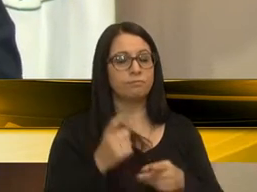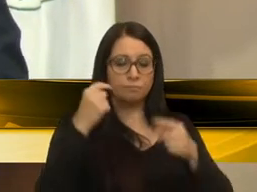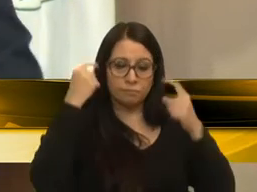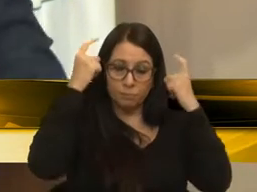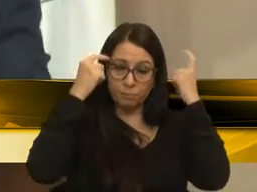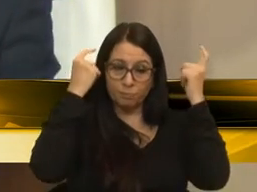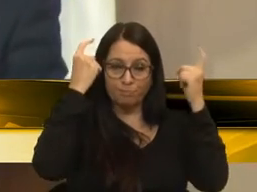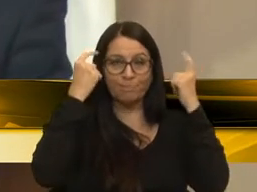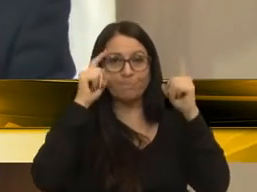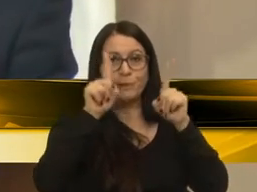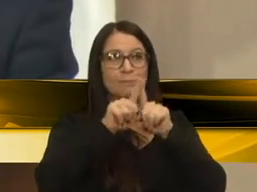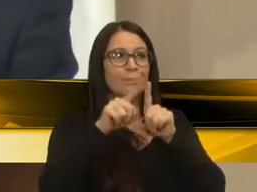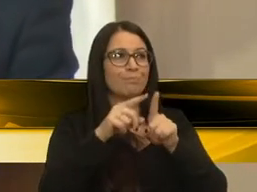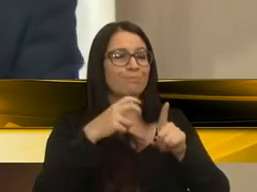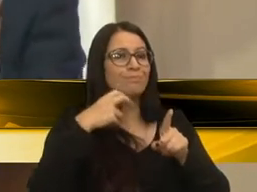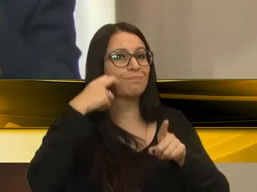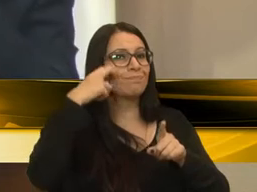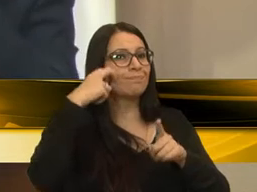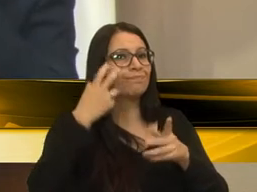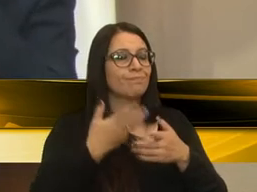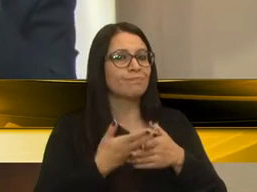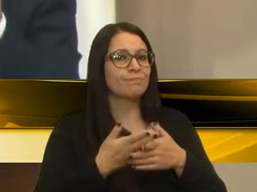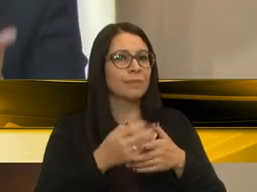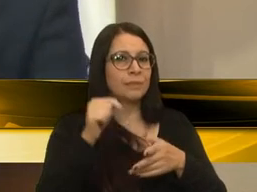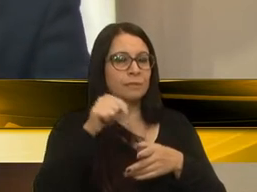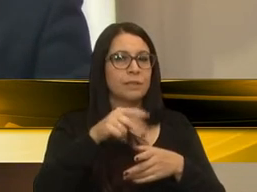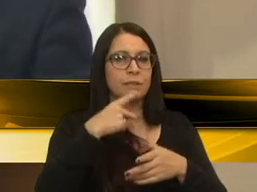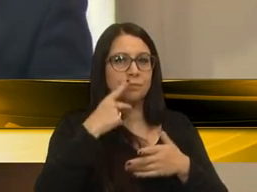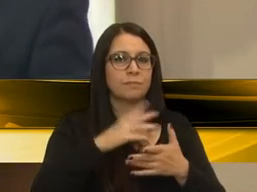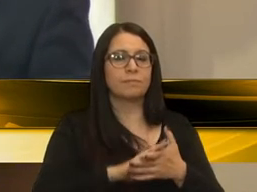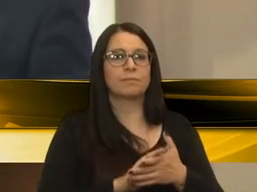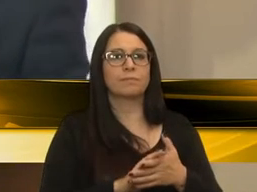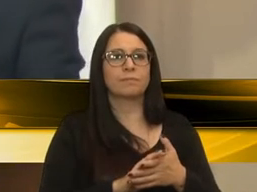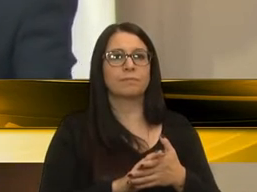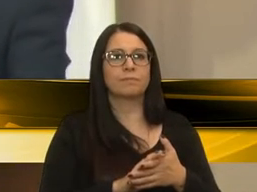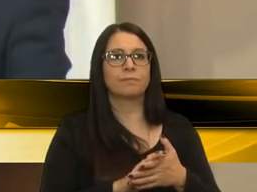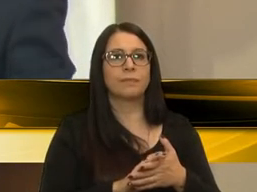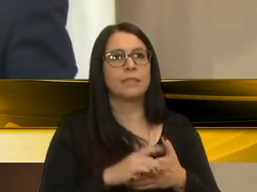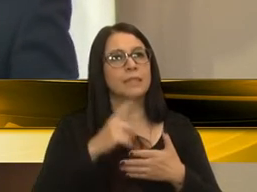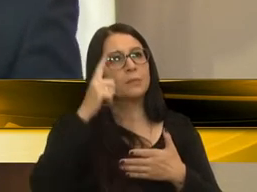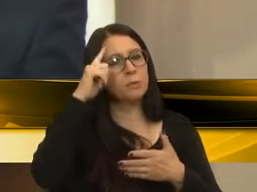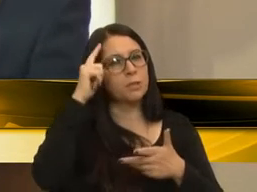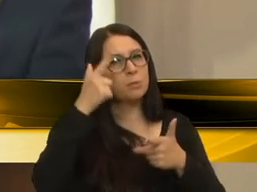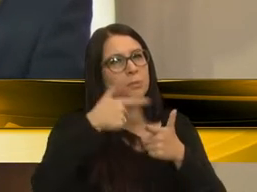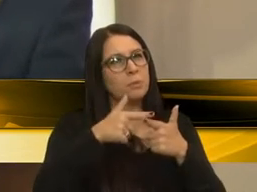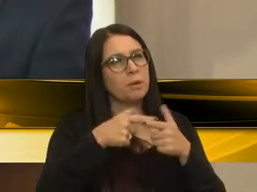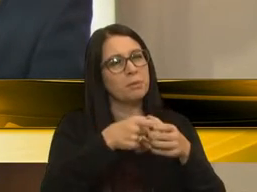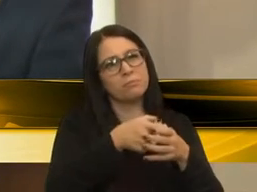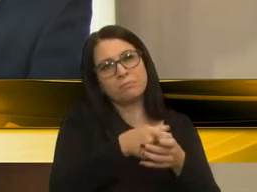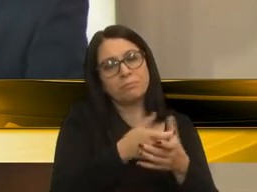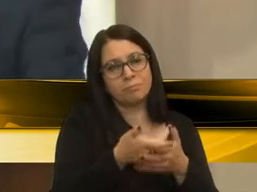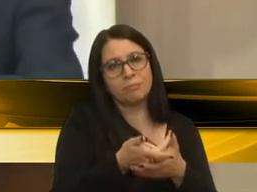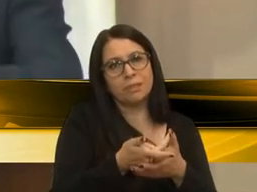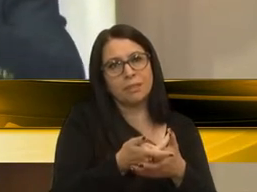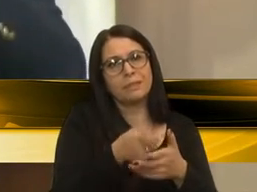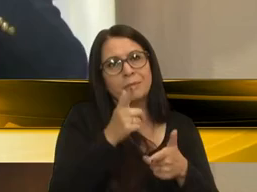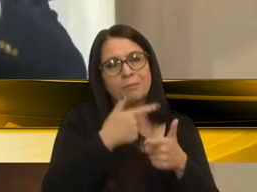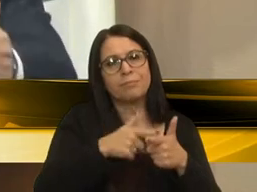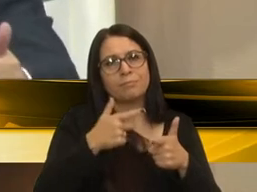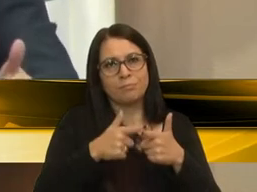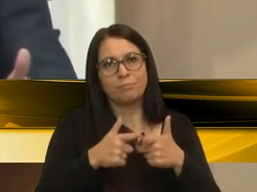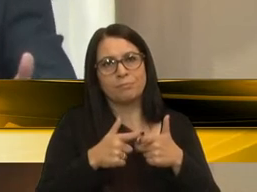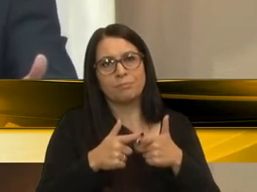preocupante e ao mesmo tempo vergonhoso. Nós vimos aqui falar parece um problema muito pequeno, mas é um problema